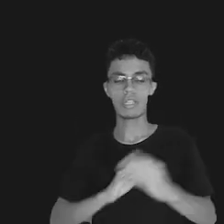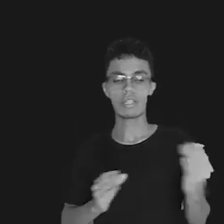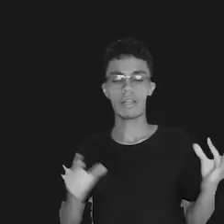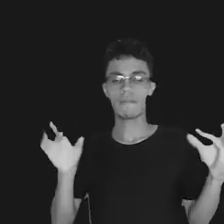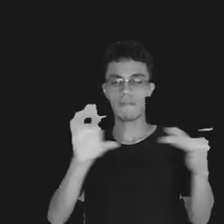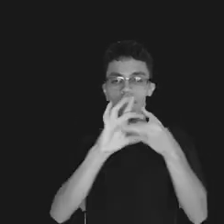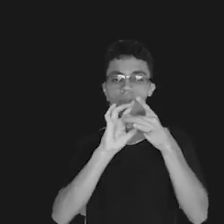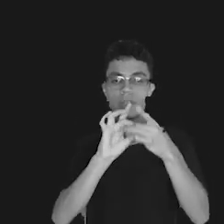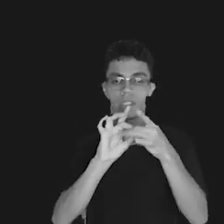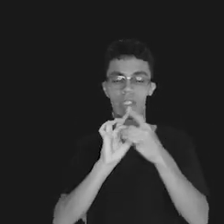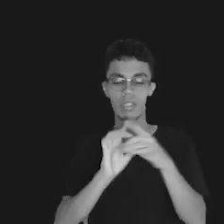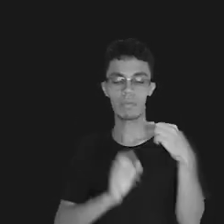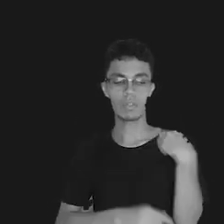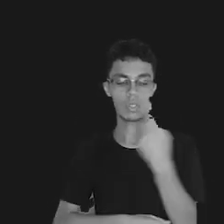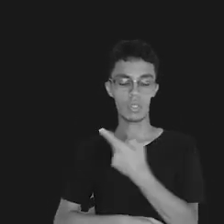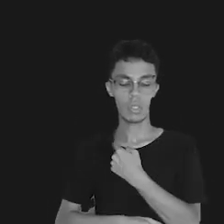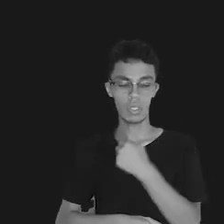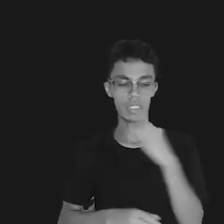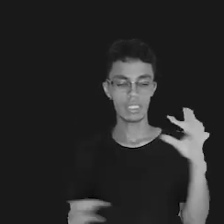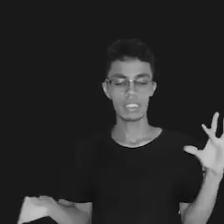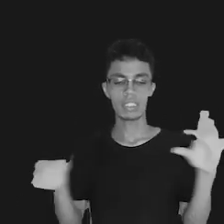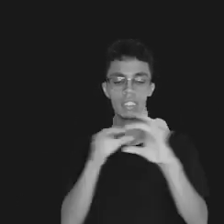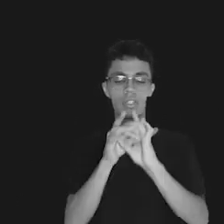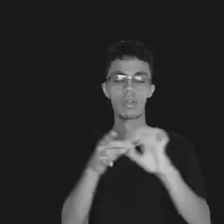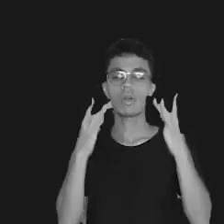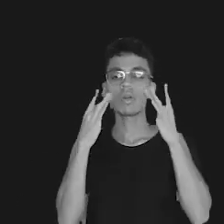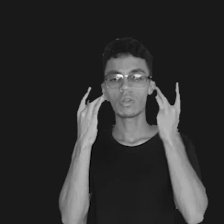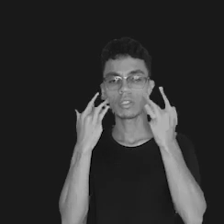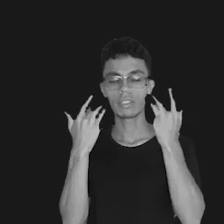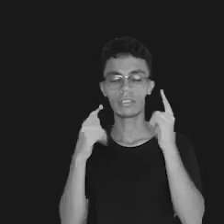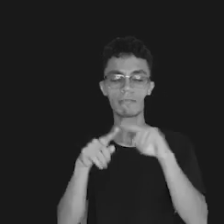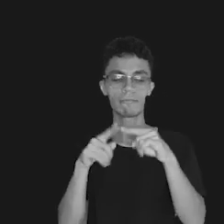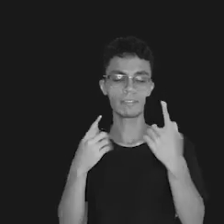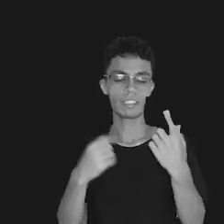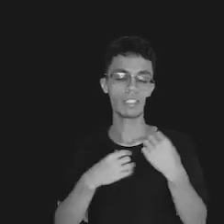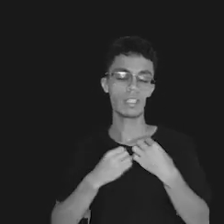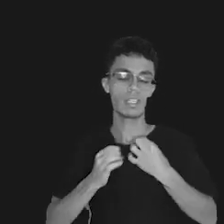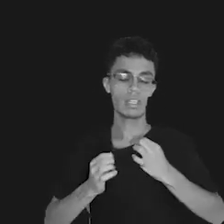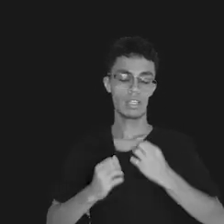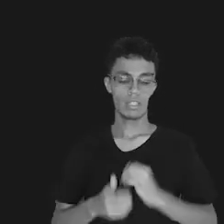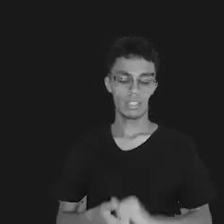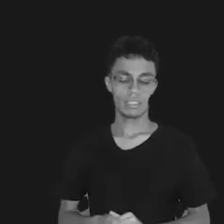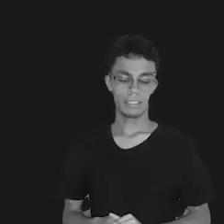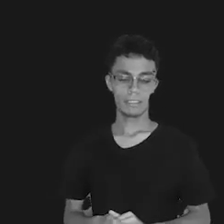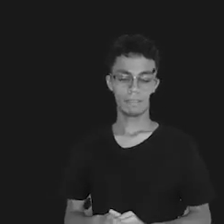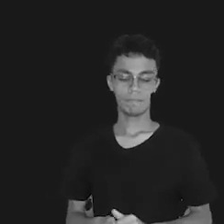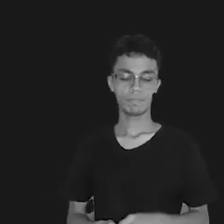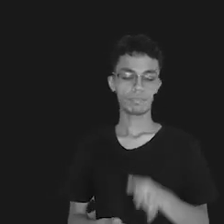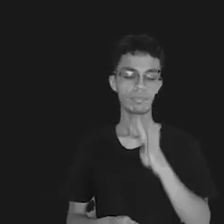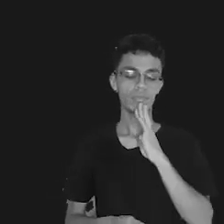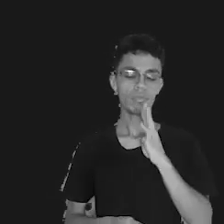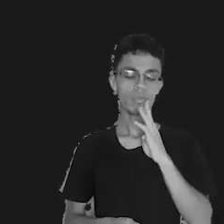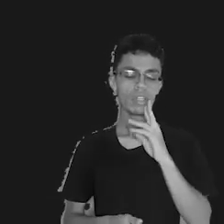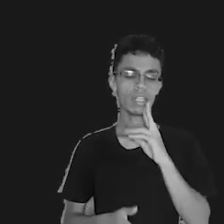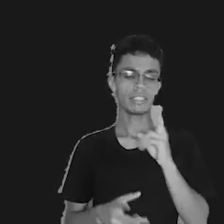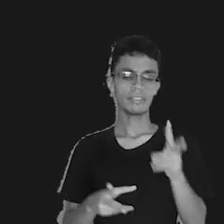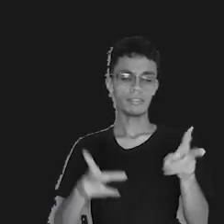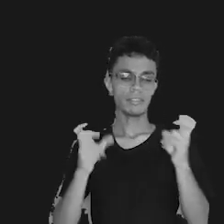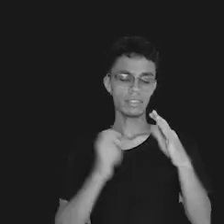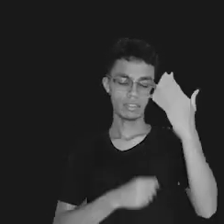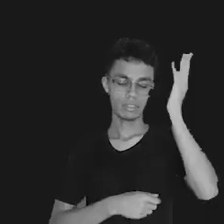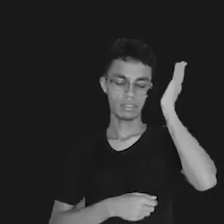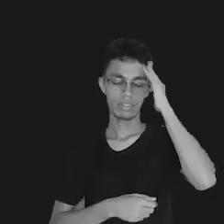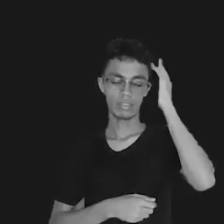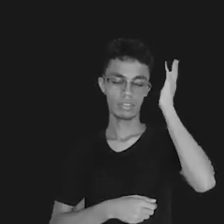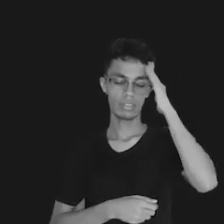parte, para a gente, ela sempre fez parte do teatro. Mas a gente conhecer e reconhecer e